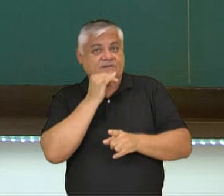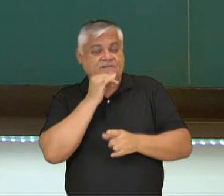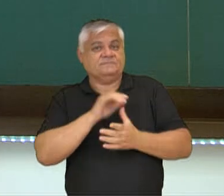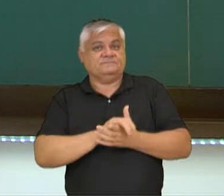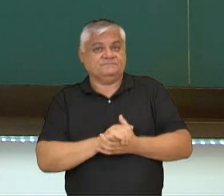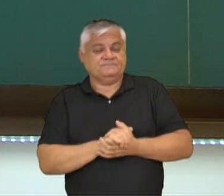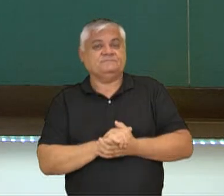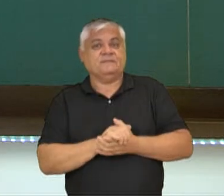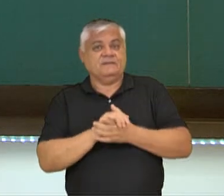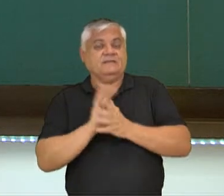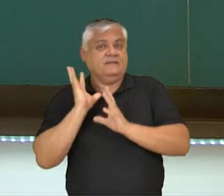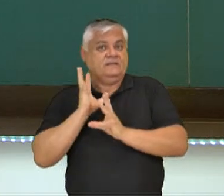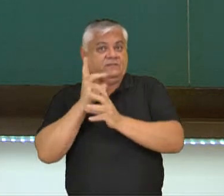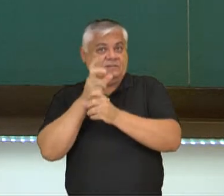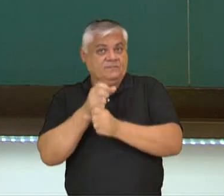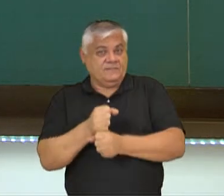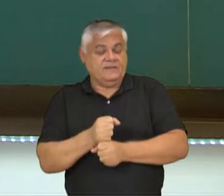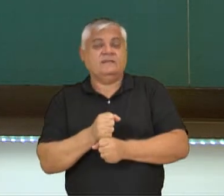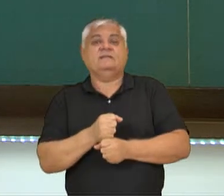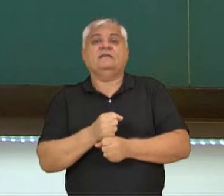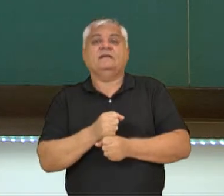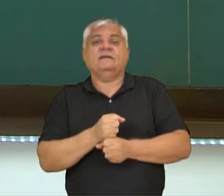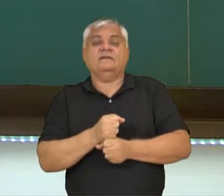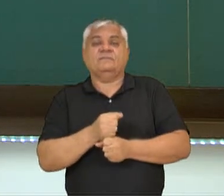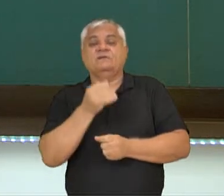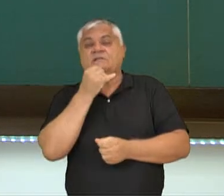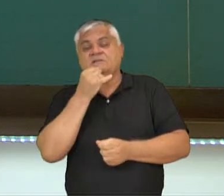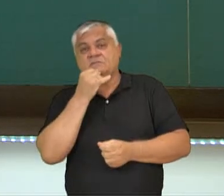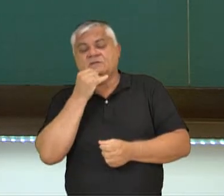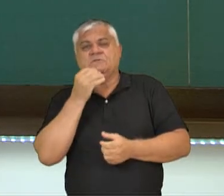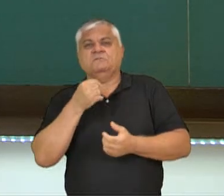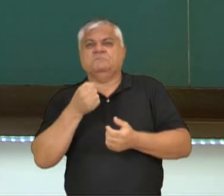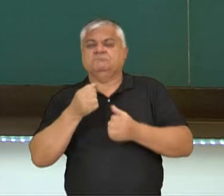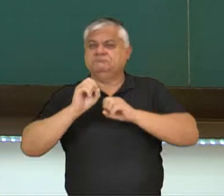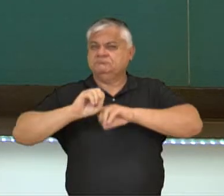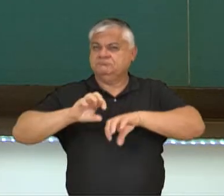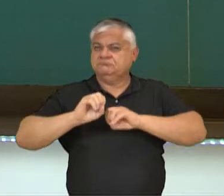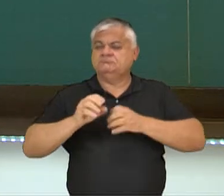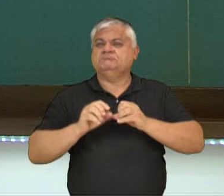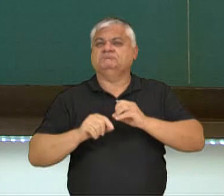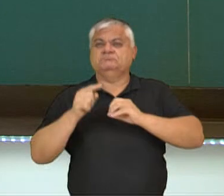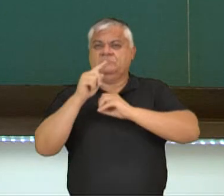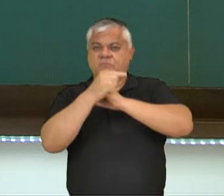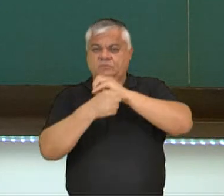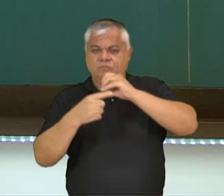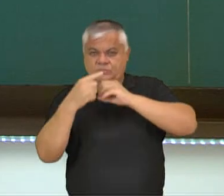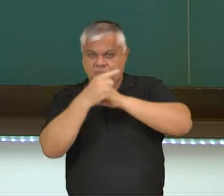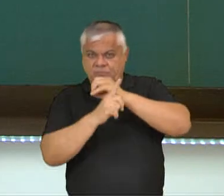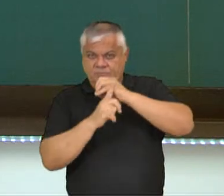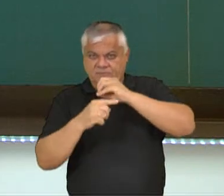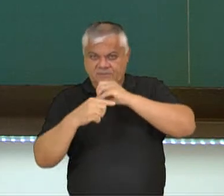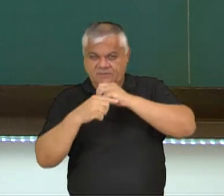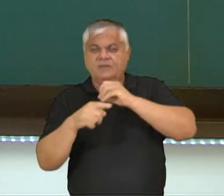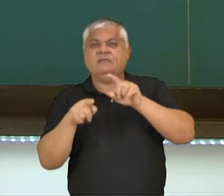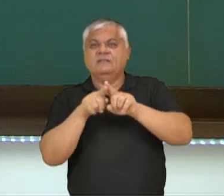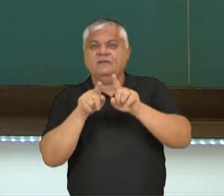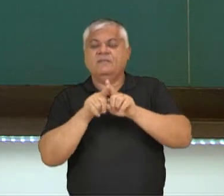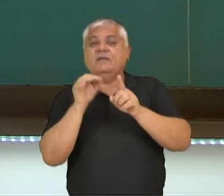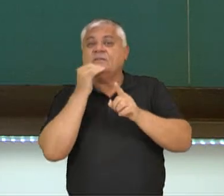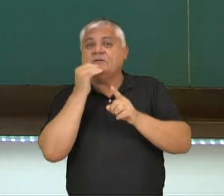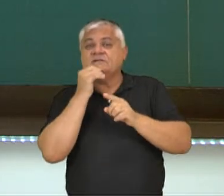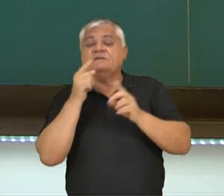essa retomada, né, além de trazer a circunferência trigonométrica, vai trazer também o tratamento das